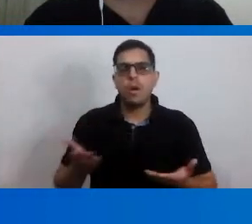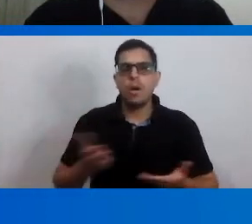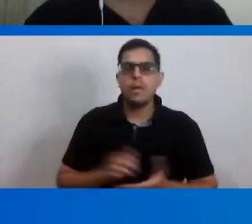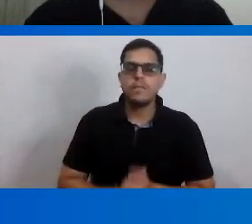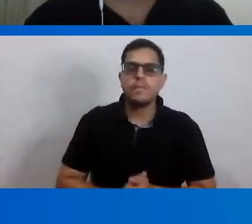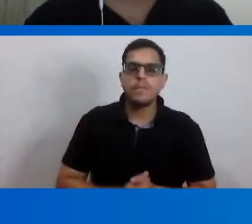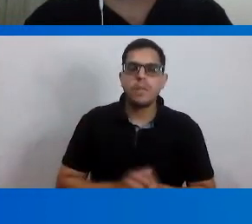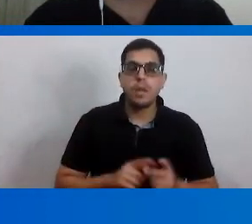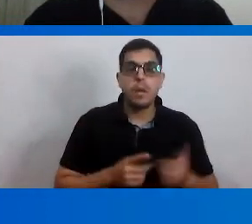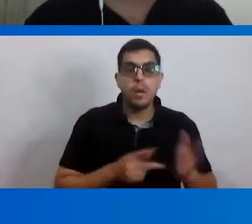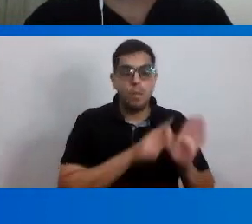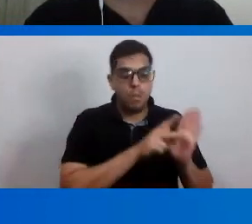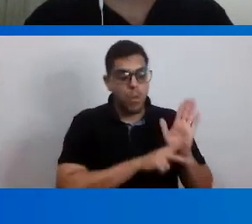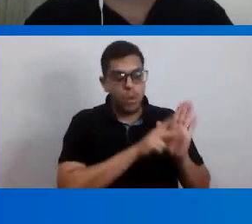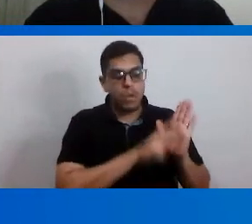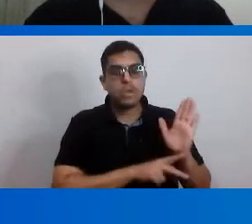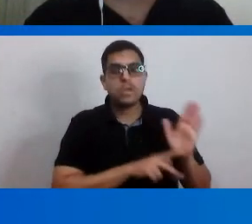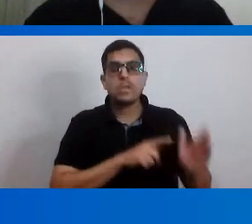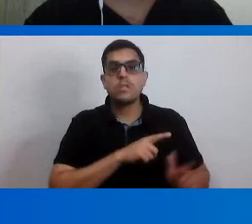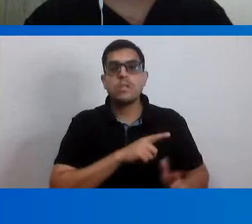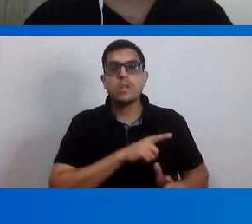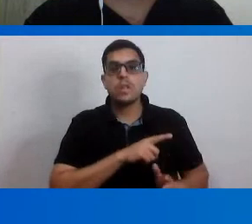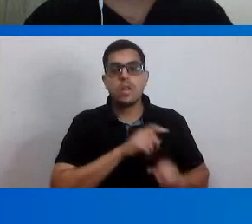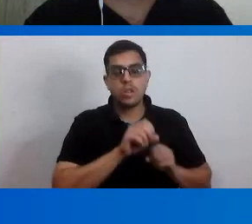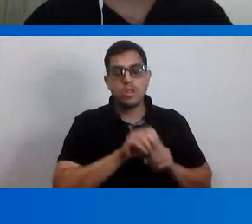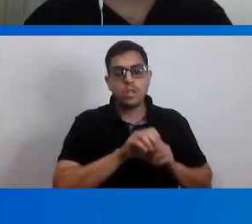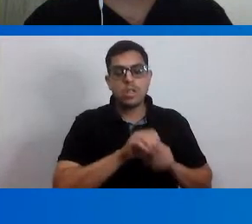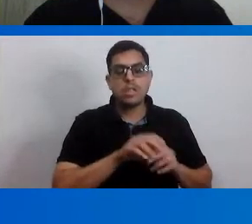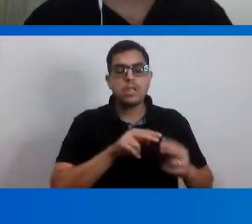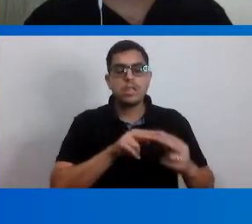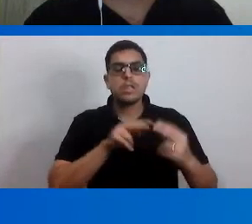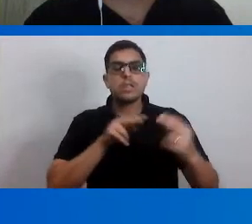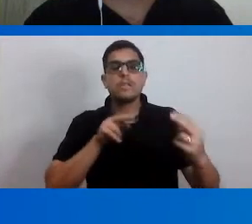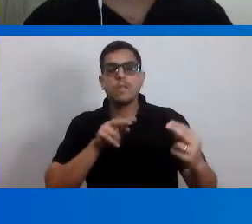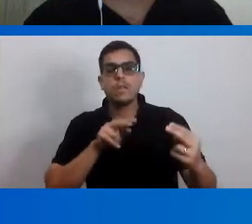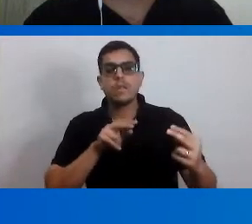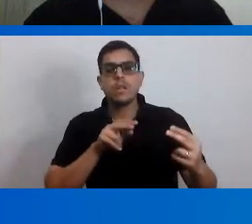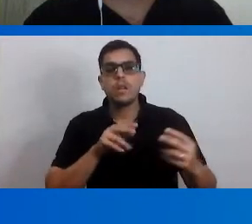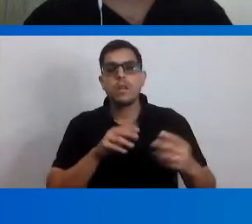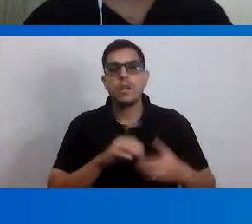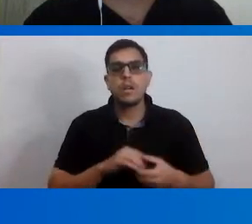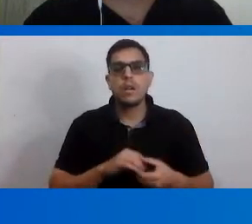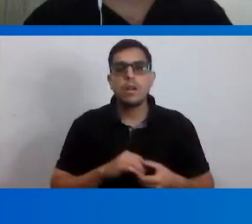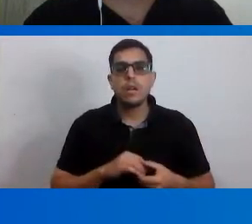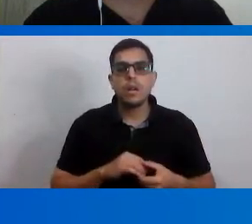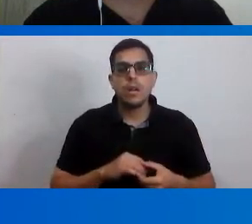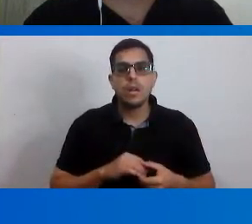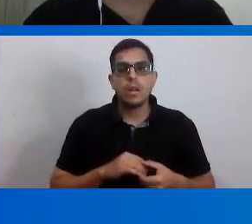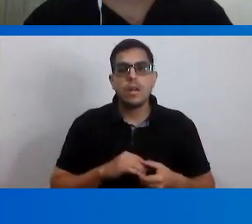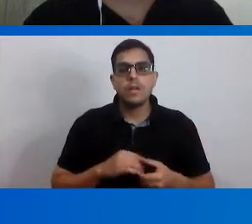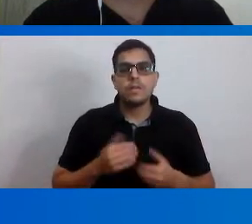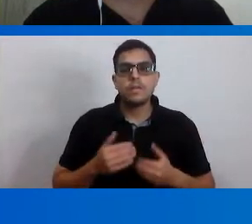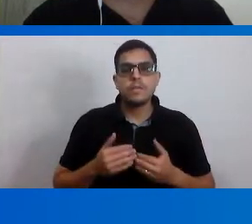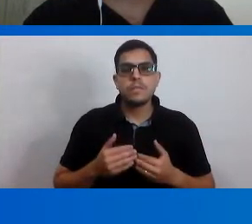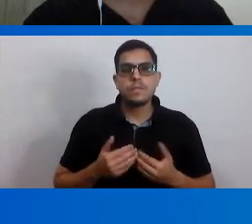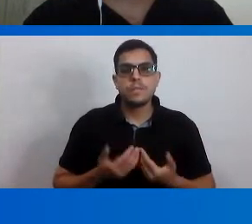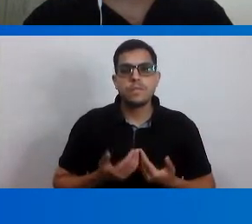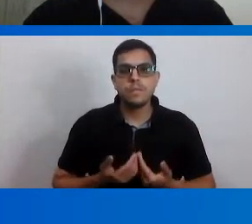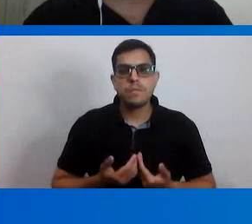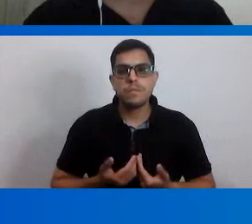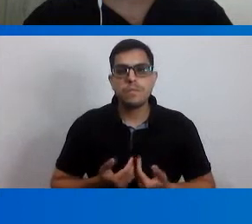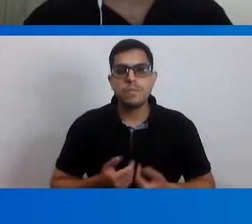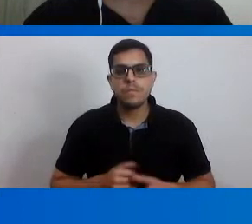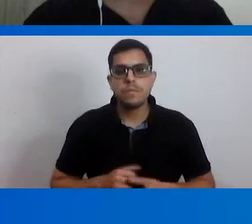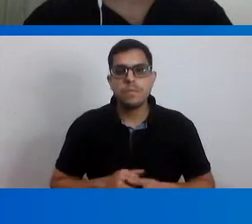da forma como eu tentei apresentar para vocês ele é um projeto que tem uma concepção ou deveria ter uma concepção que busca olhar